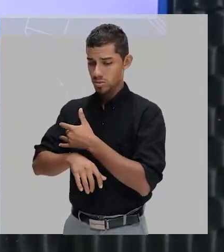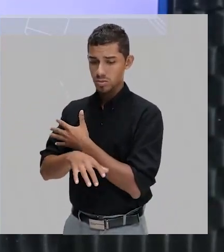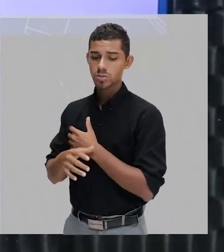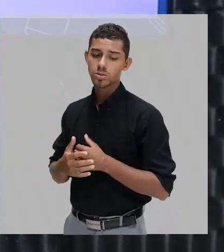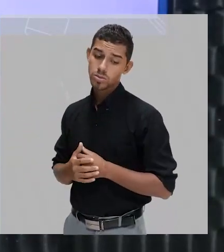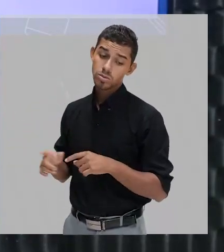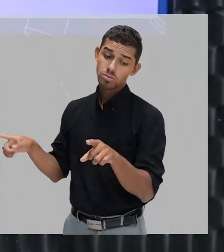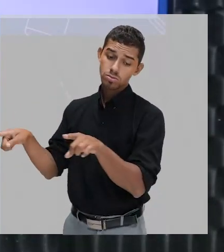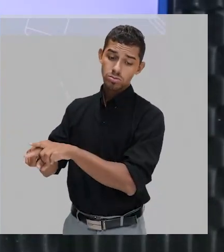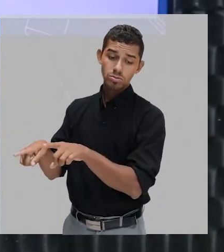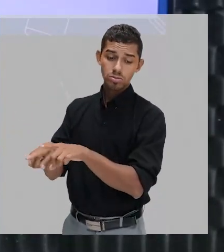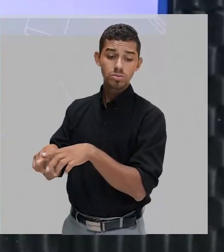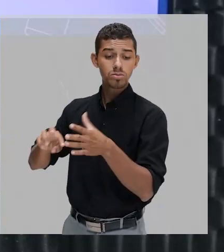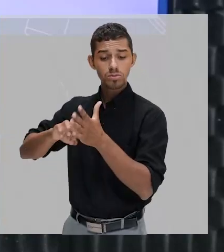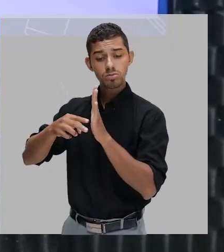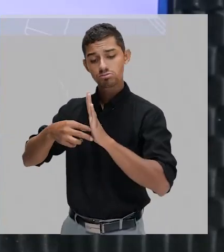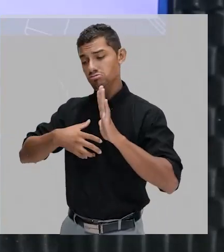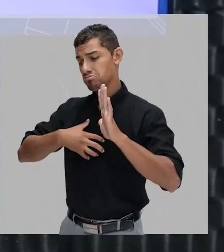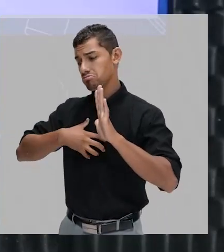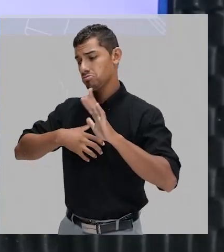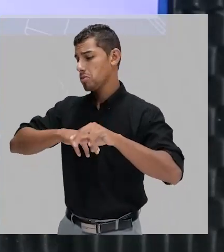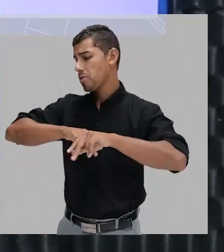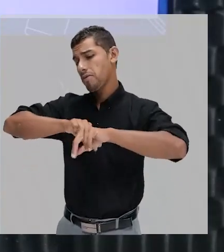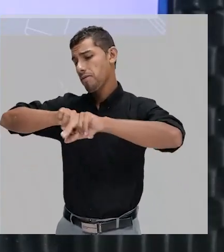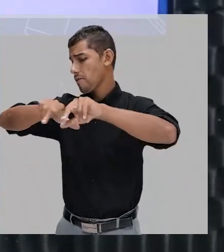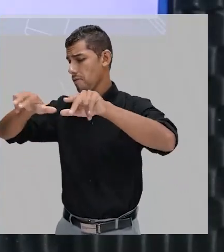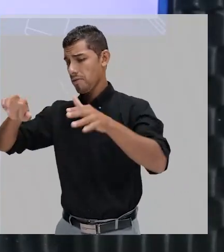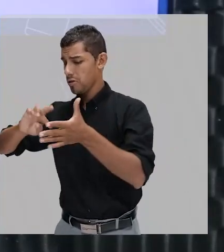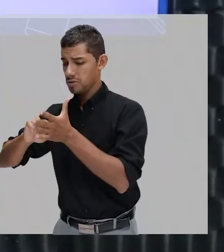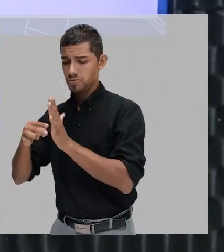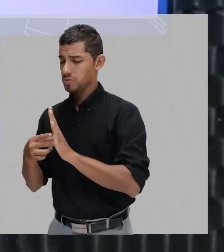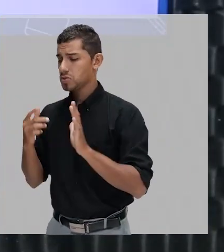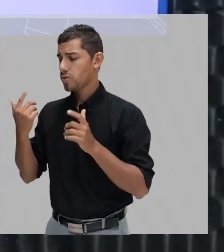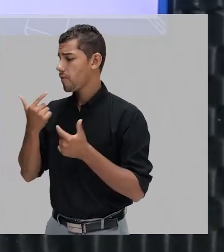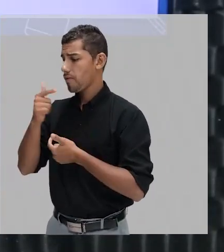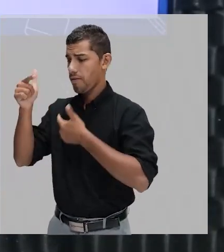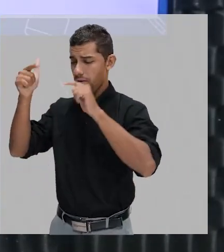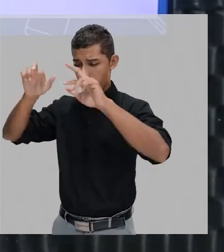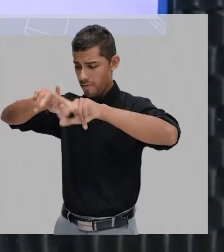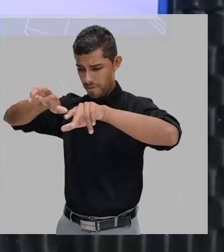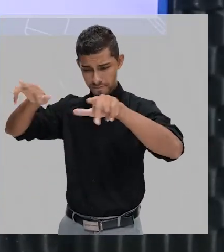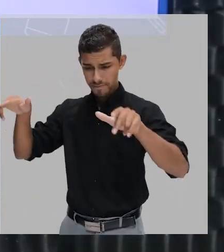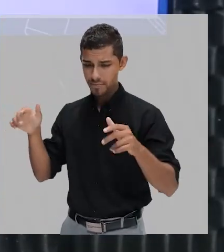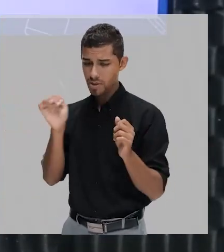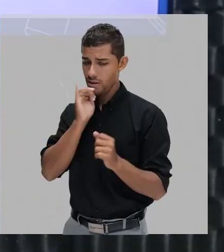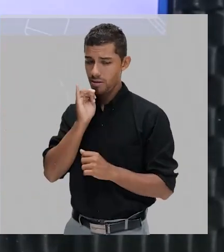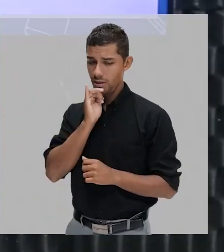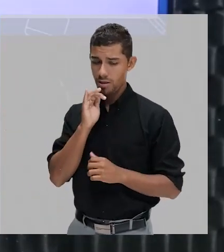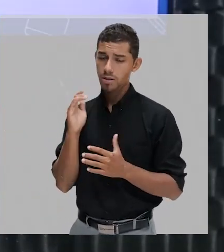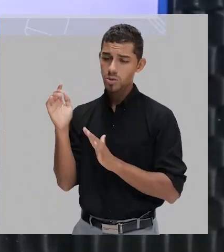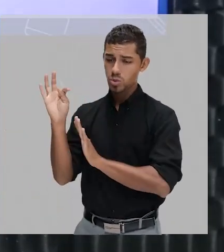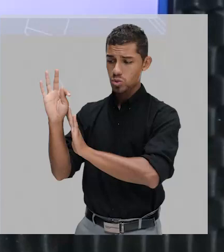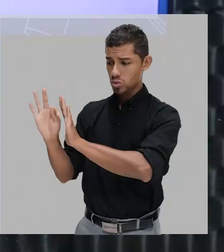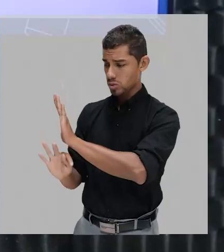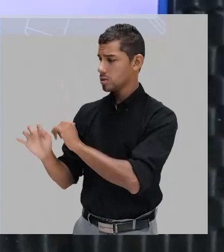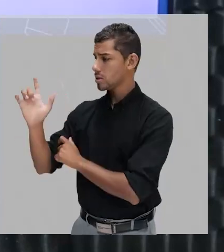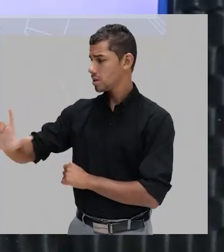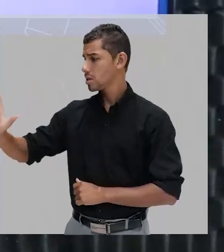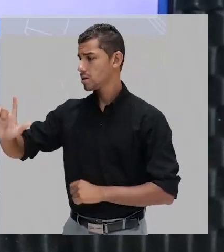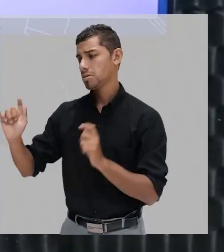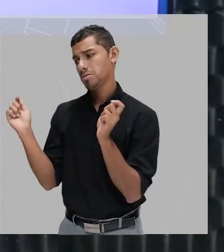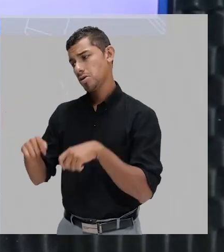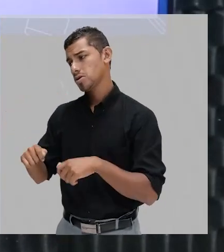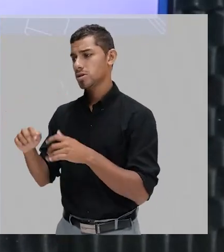poética e polissêmica, ou seja, ela pode ter interpretações diversas. Quando eu leio um texto literário, ele pode